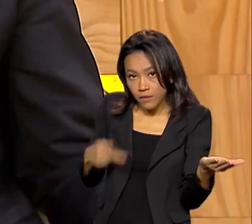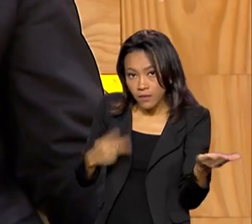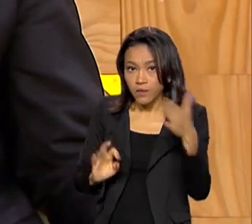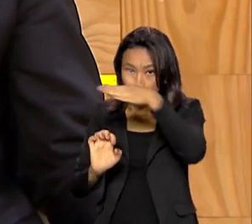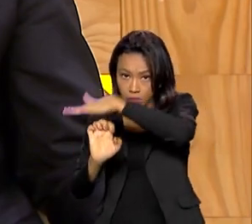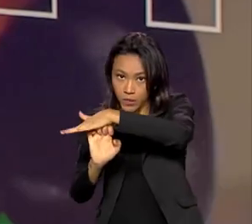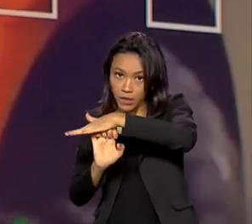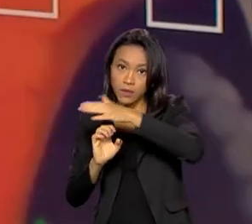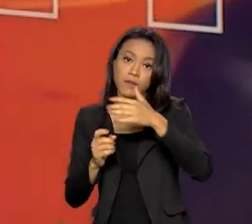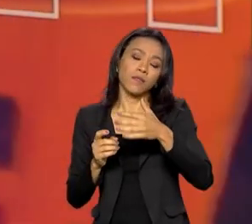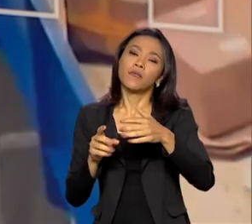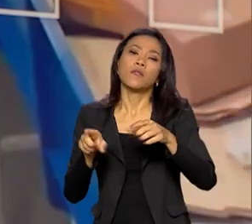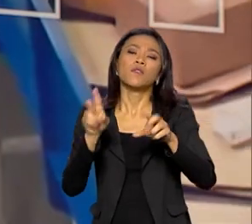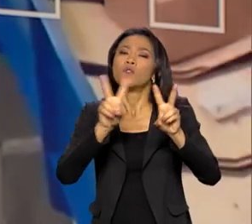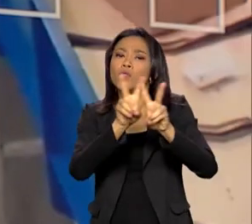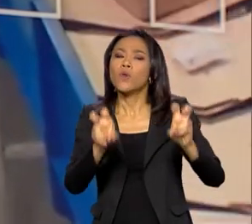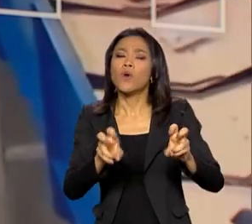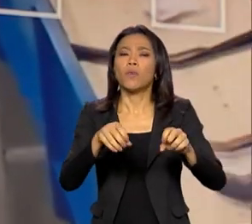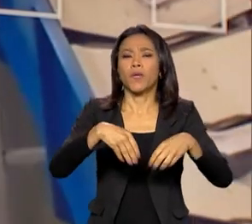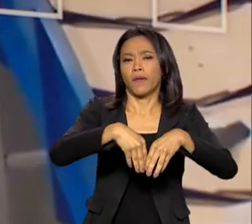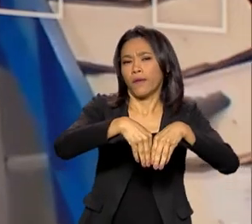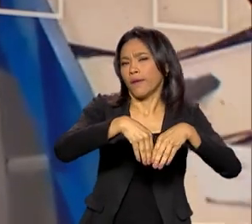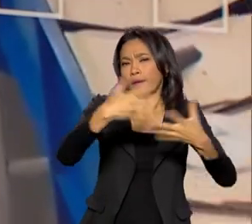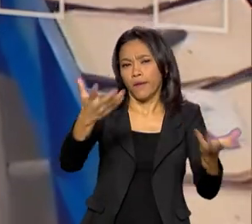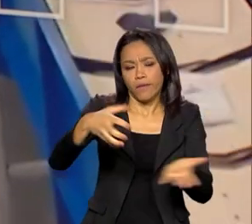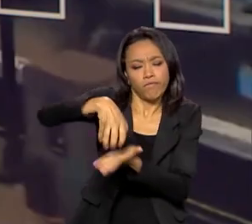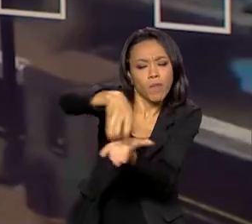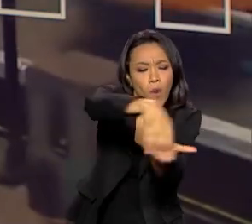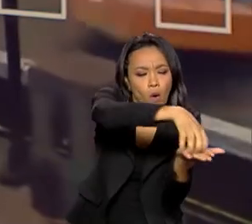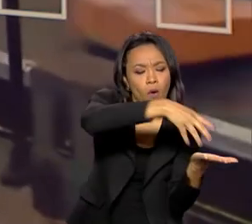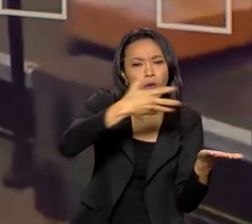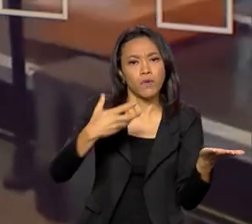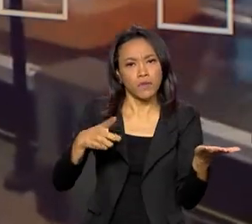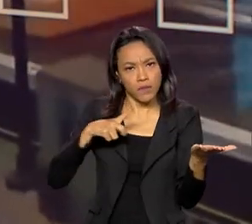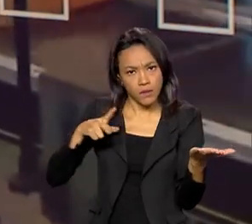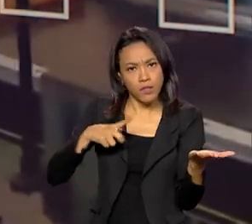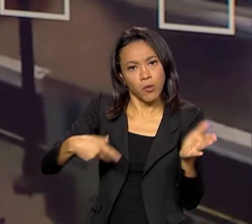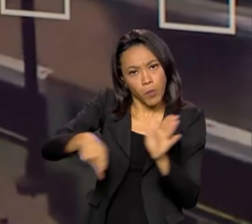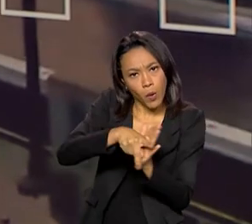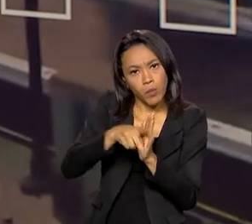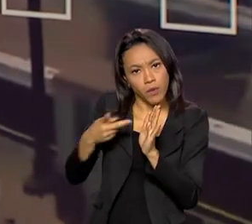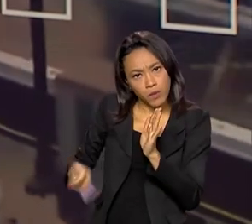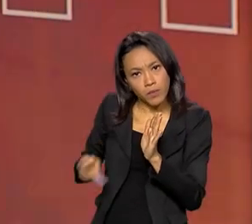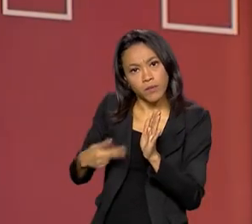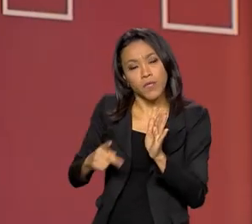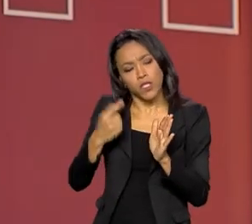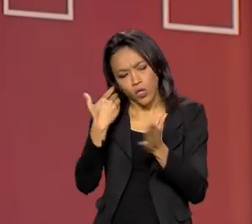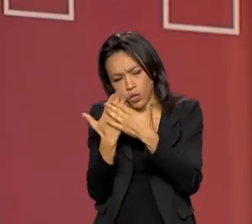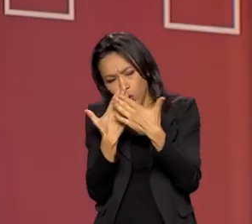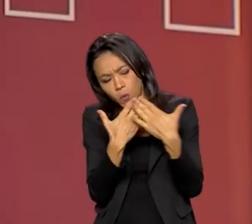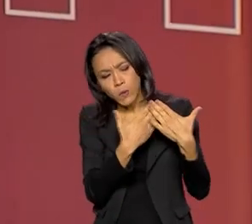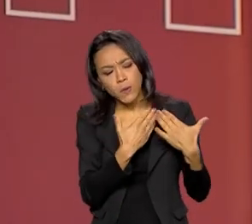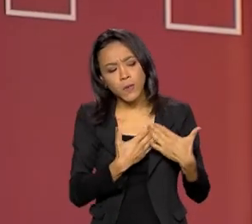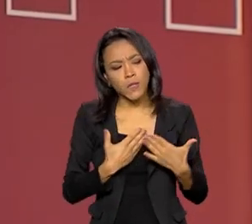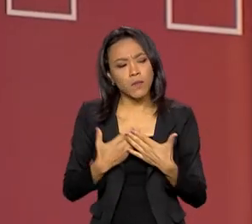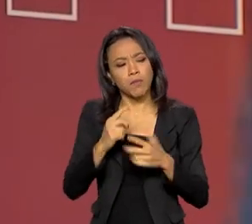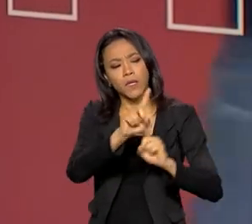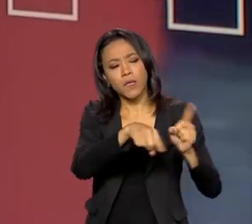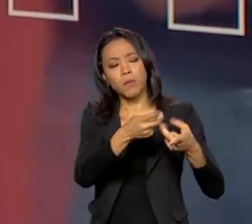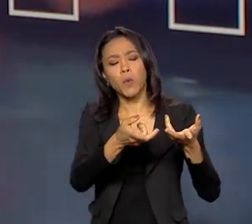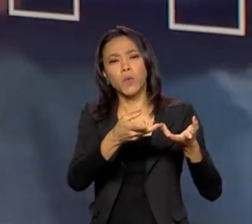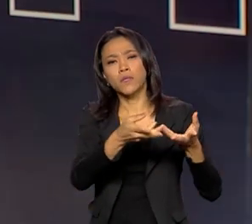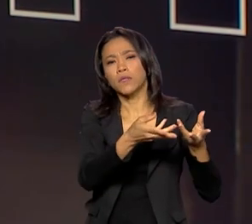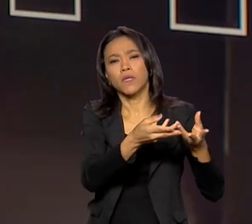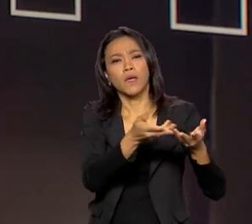de nossos imóveis. Então, nós reestudamos a utilização desses imóveis e a própria alienação